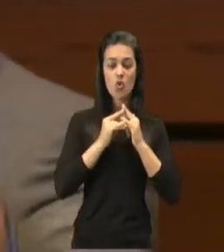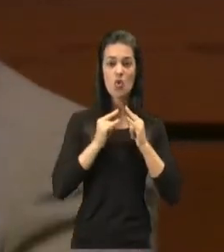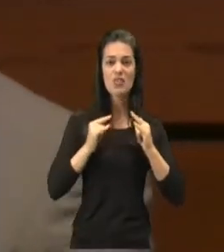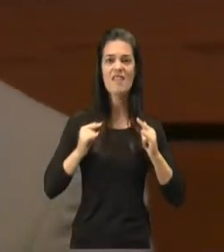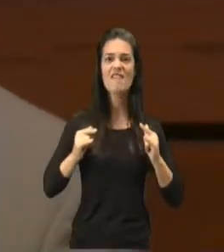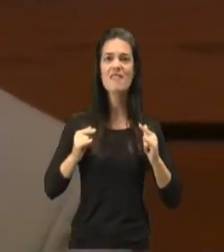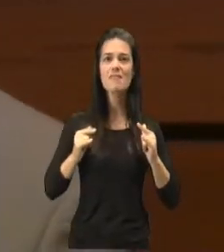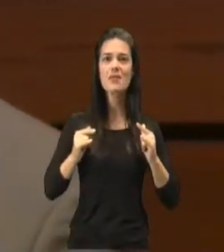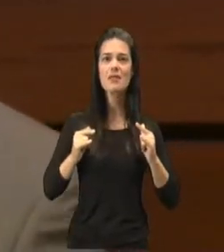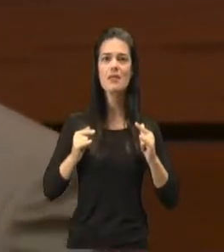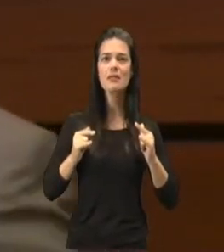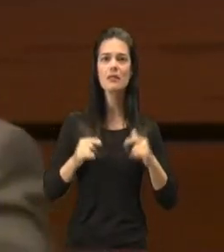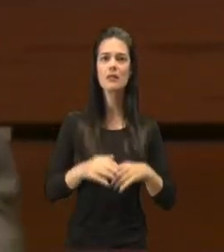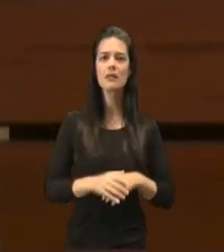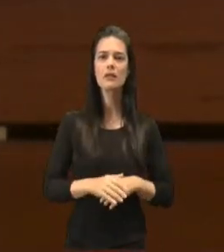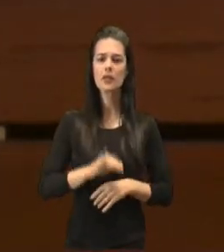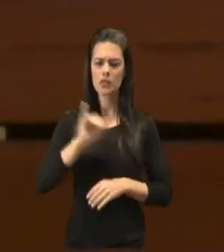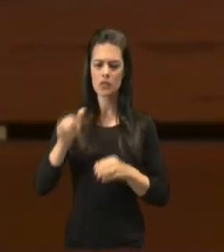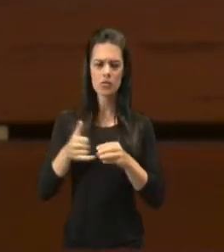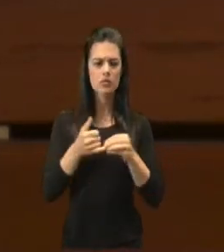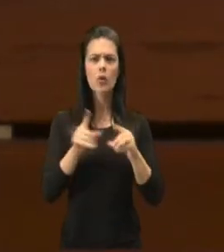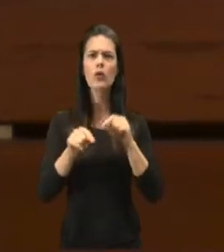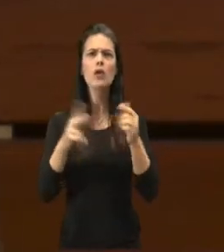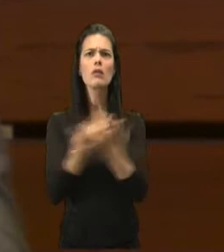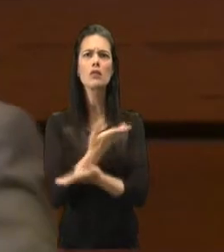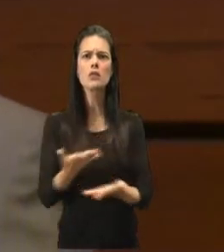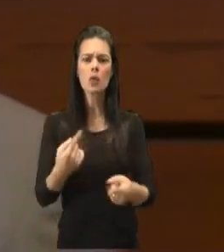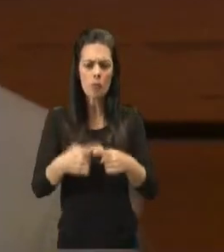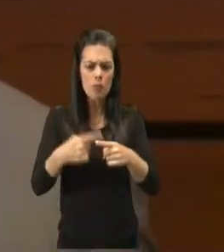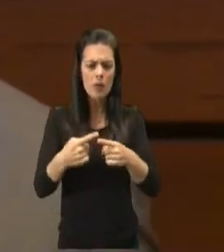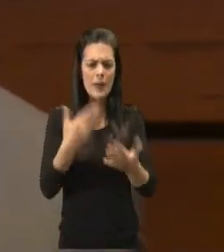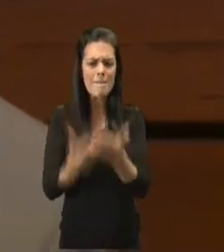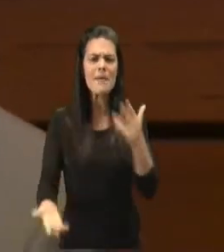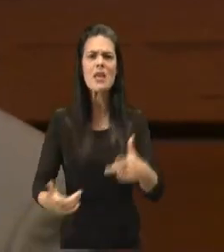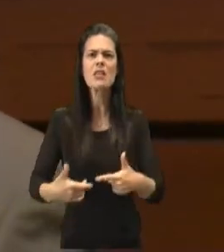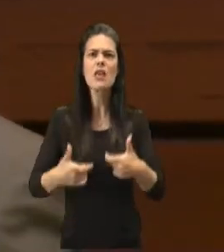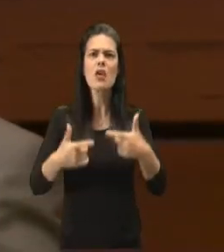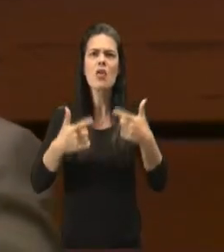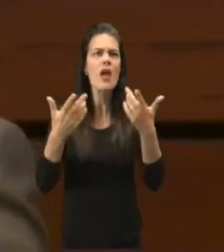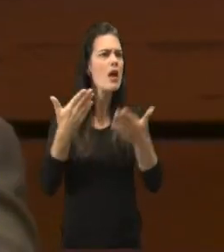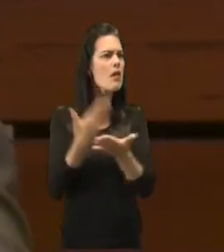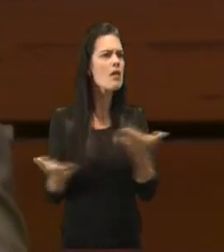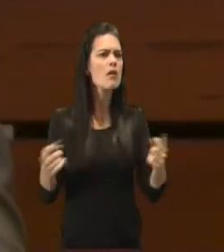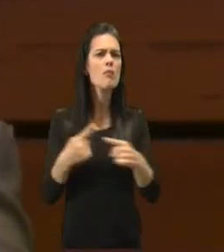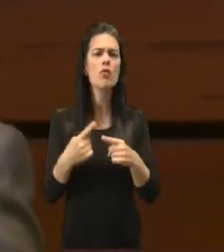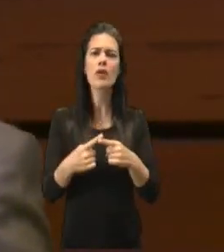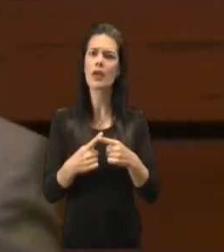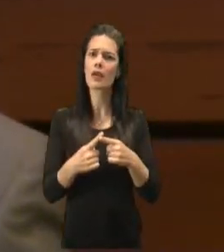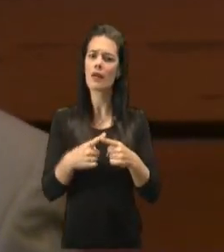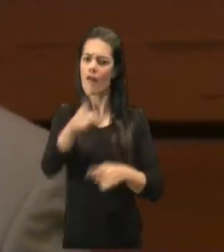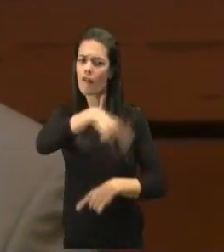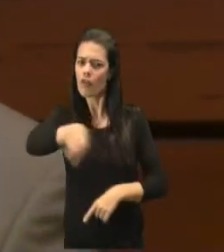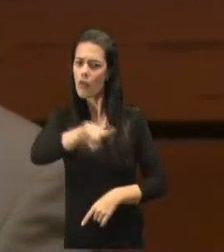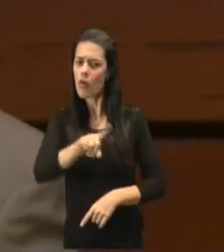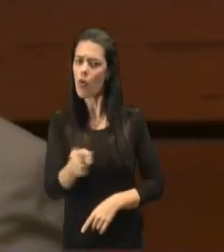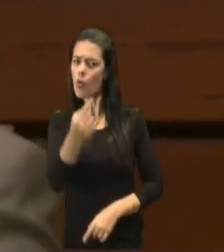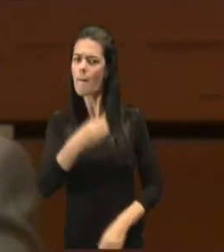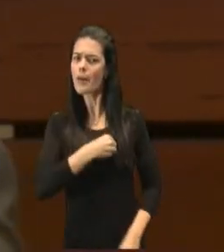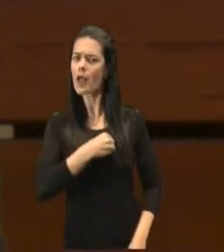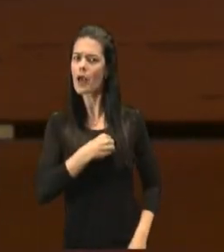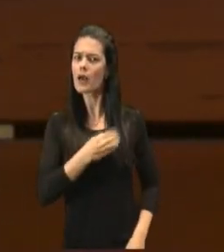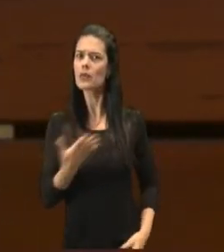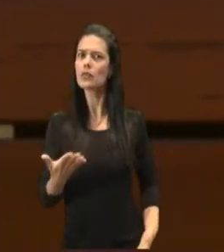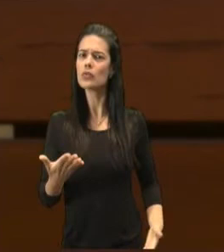sorte cai sobre Acã, e Acã então apresenta, e ele confessa: olha, eu furtei. Eu peguei aquilo que não era